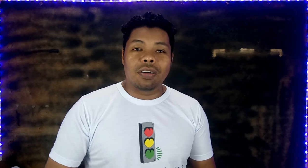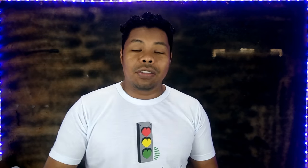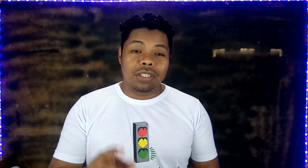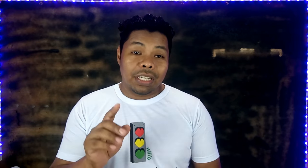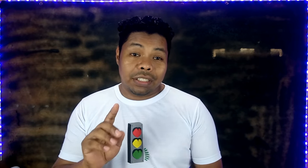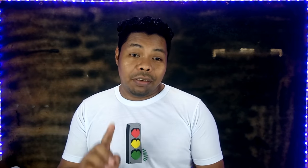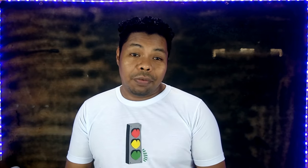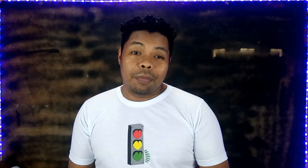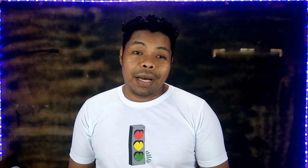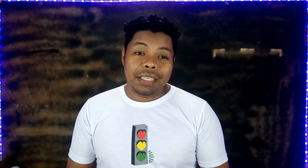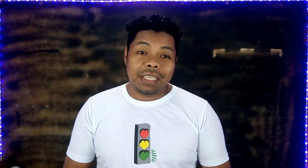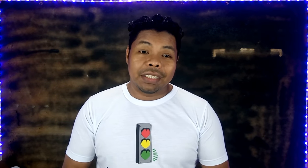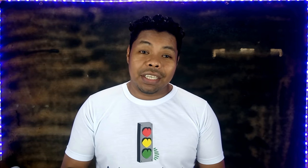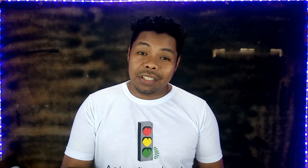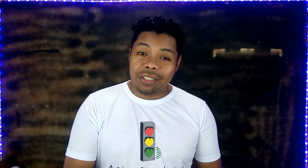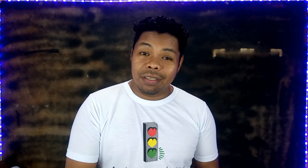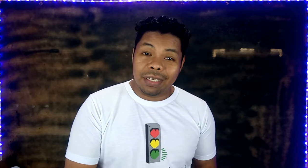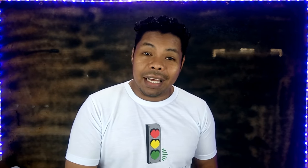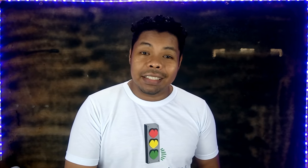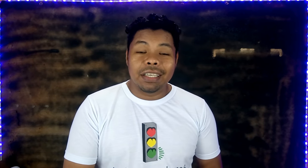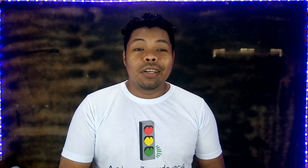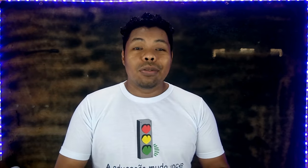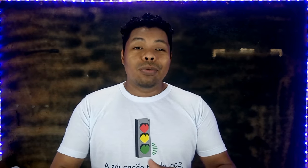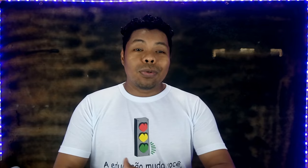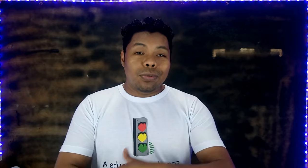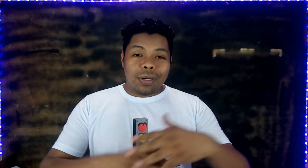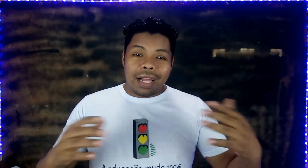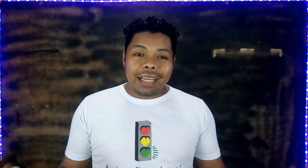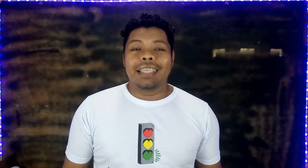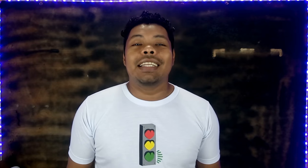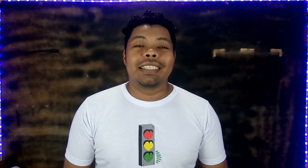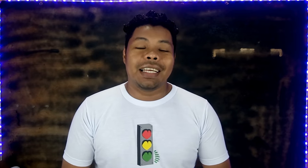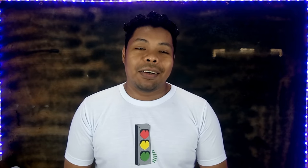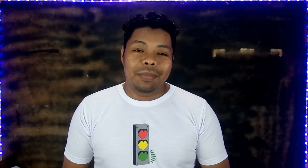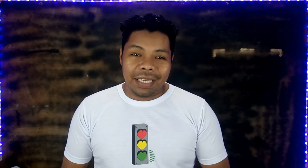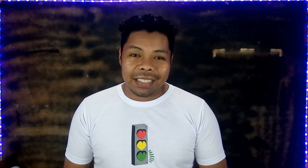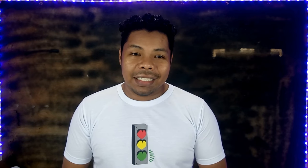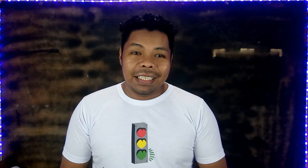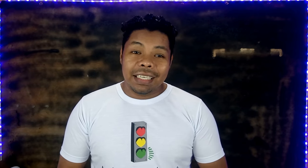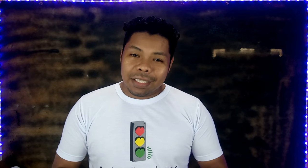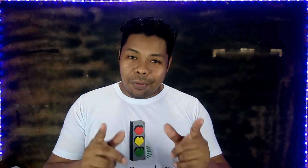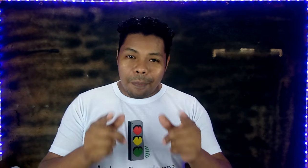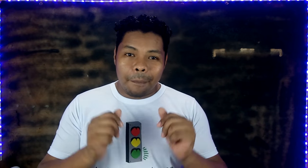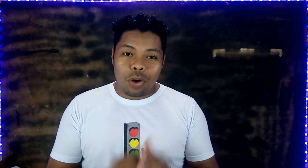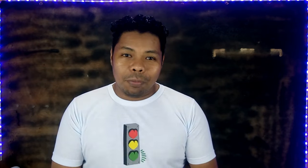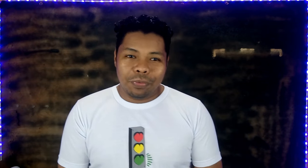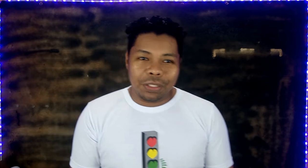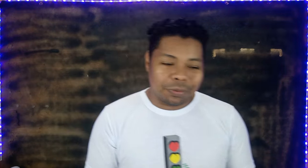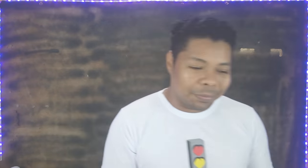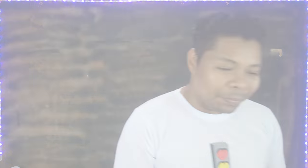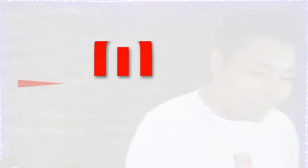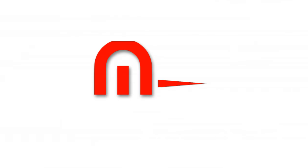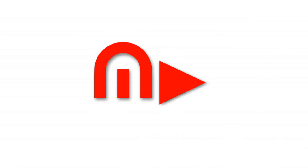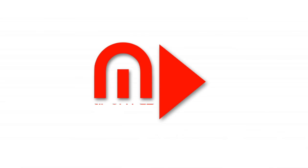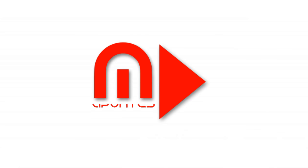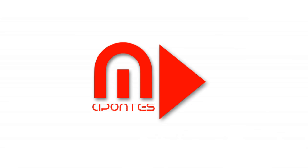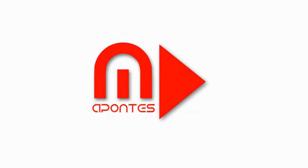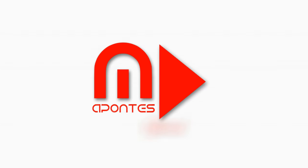jogos, dicas de informática, dicas de celulares, tudo aqui nesse canal, beleza? Então, bora para o vídeo.